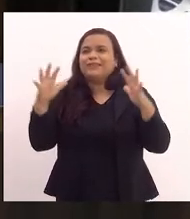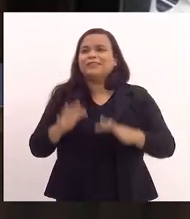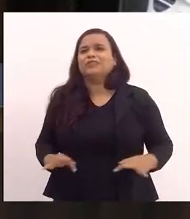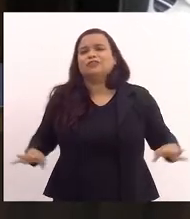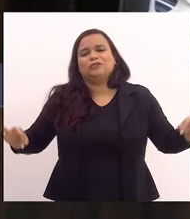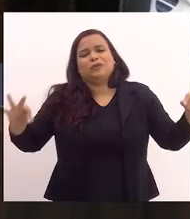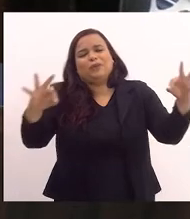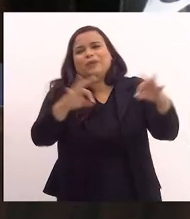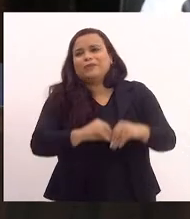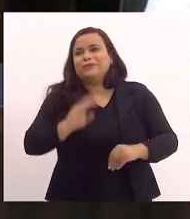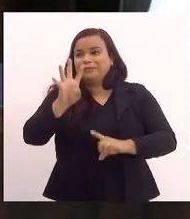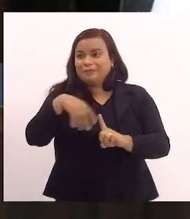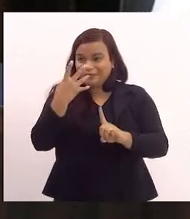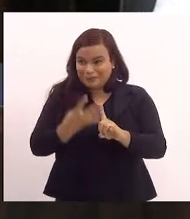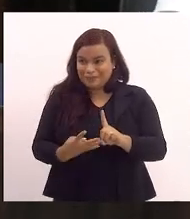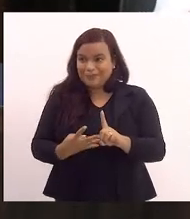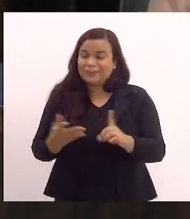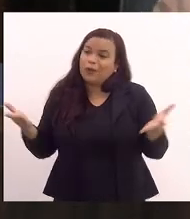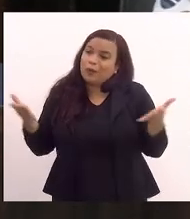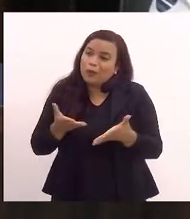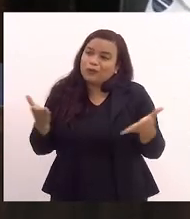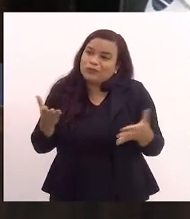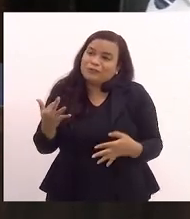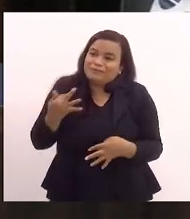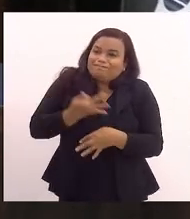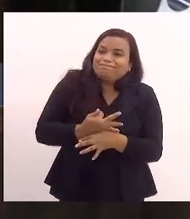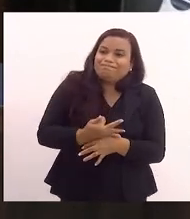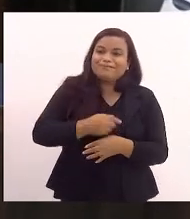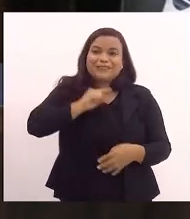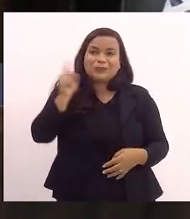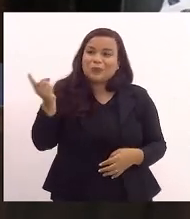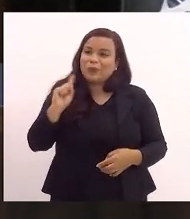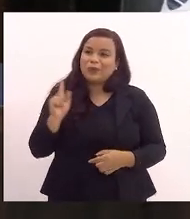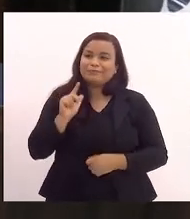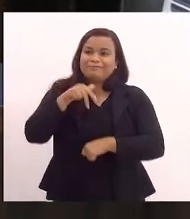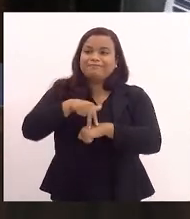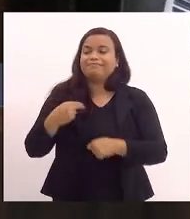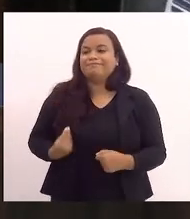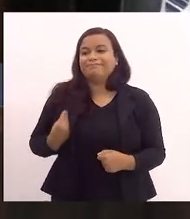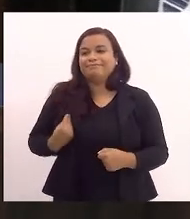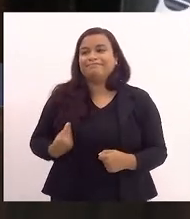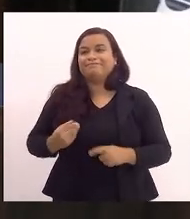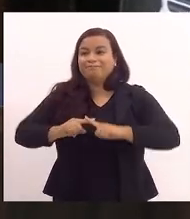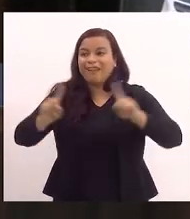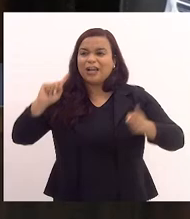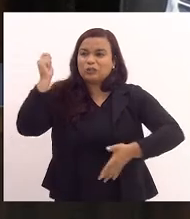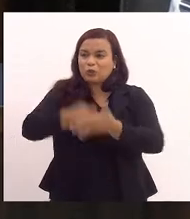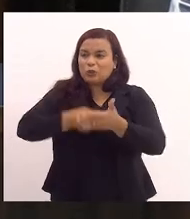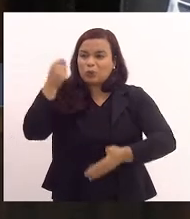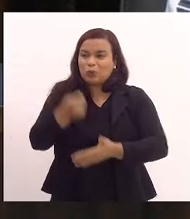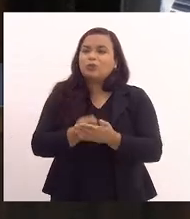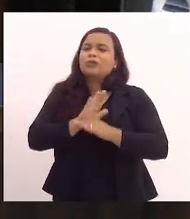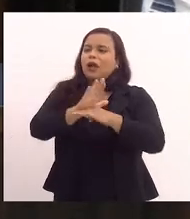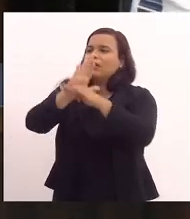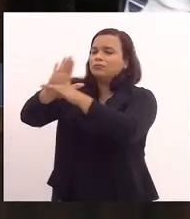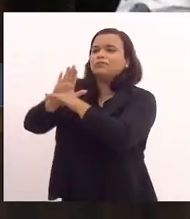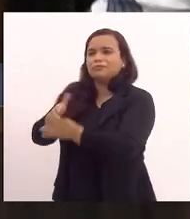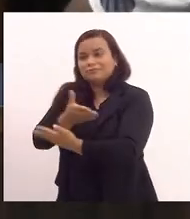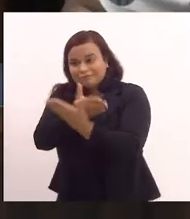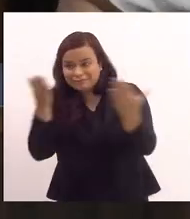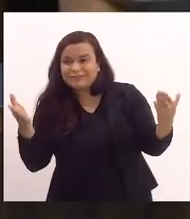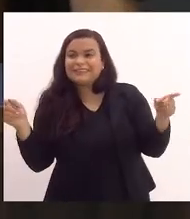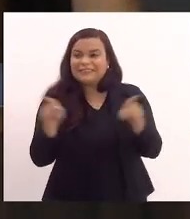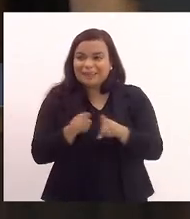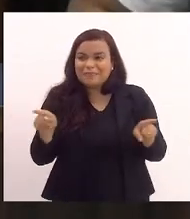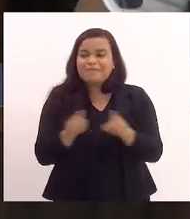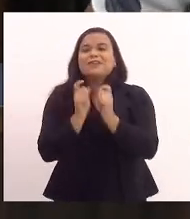os homenageados que não vieram hoje, que não conseguiram estar presente, mas que a nossa luta também é por eles e também